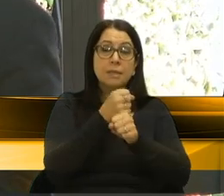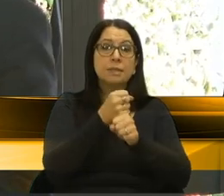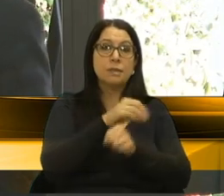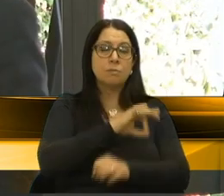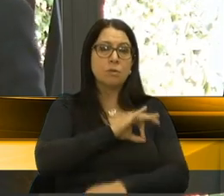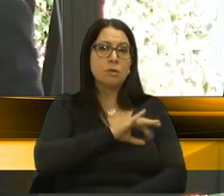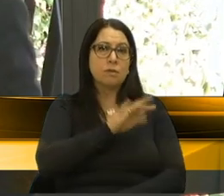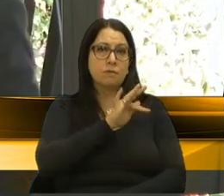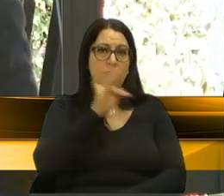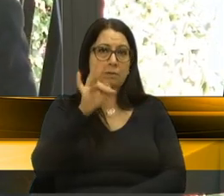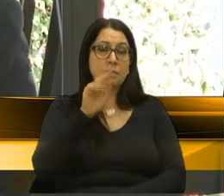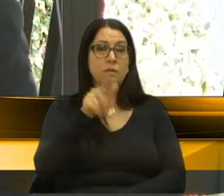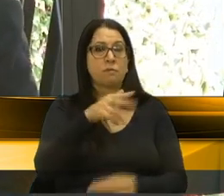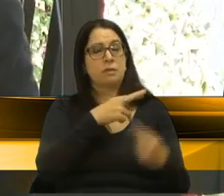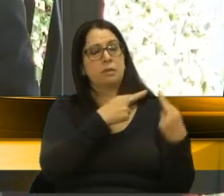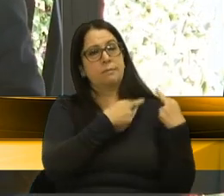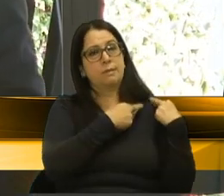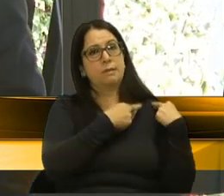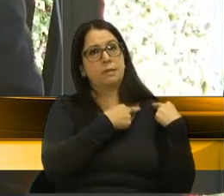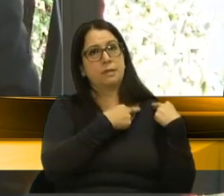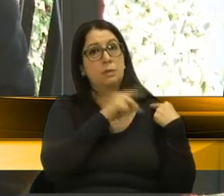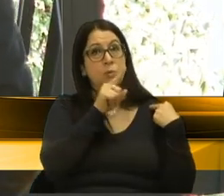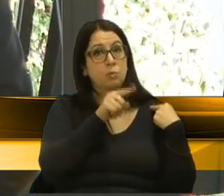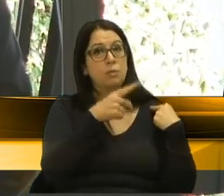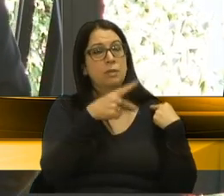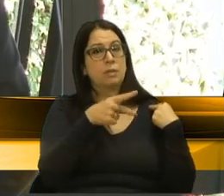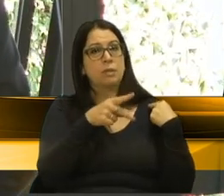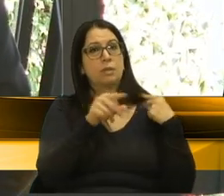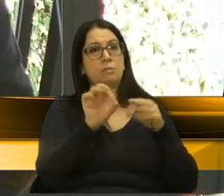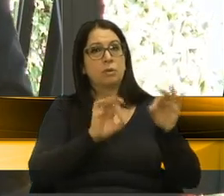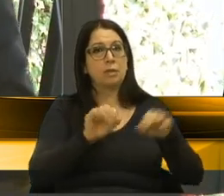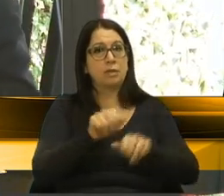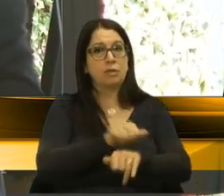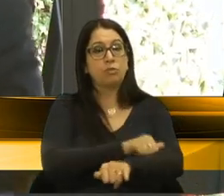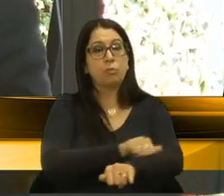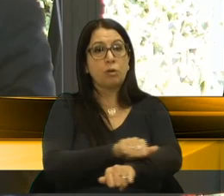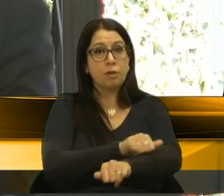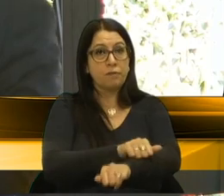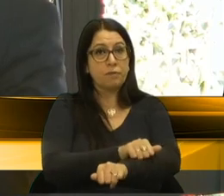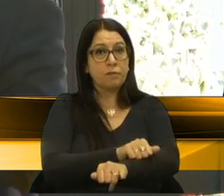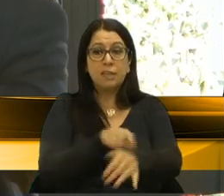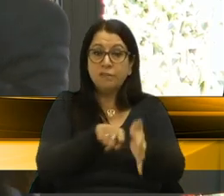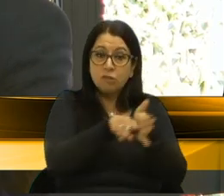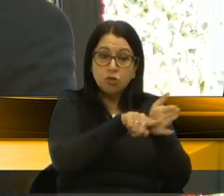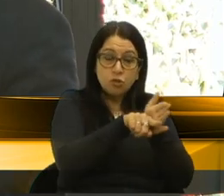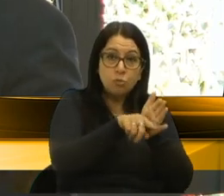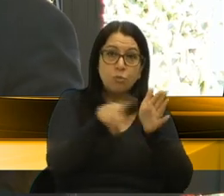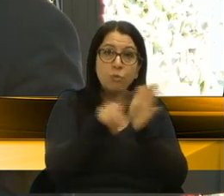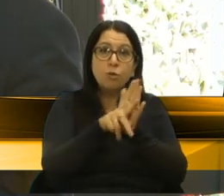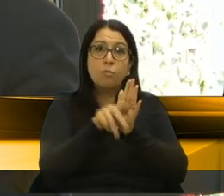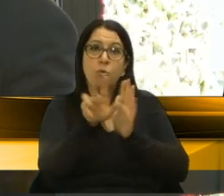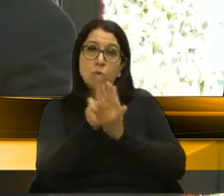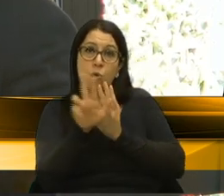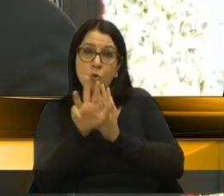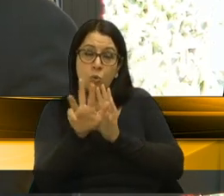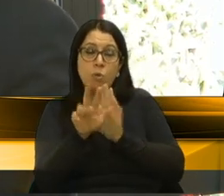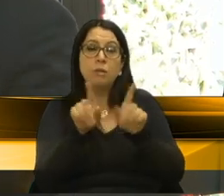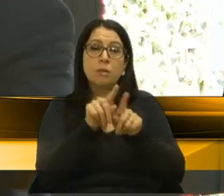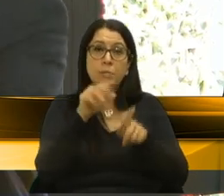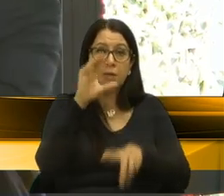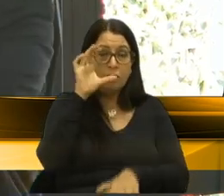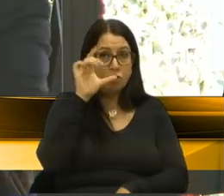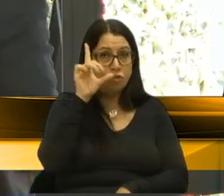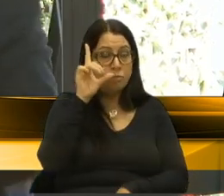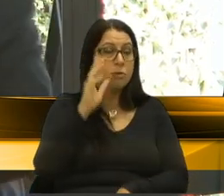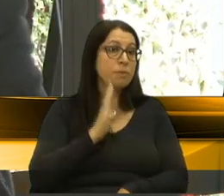foi responsável, um dos responsáveis pela Operação Lava Jato, que investigou o próprio governo Lula e o próprio governo Dilma, e o próprio governo